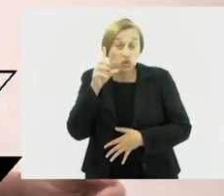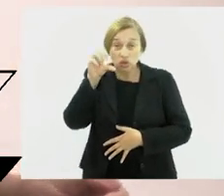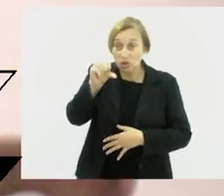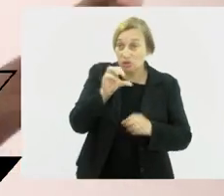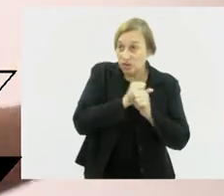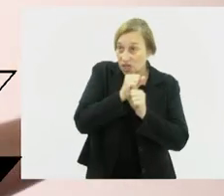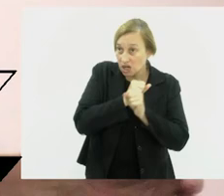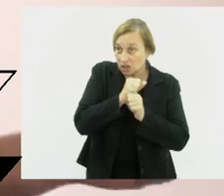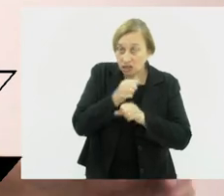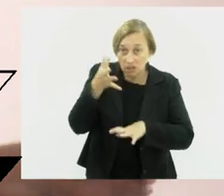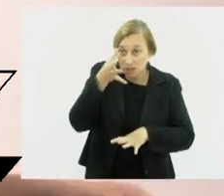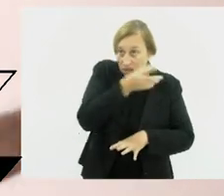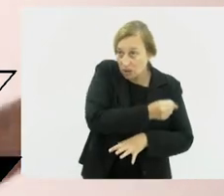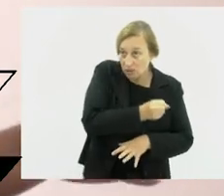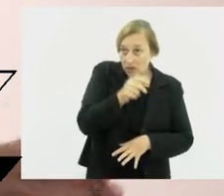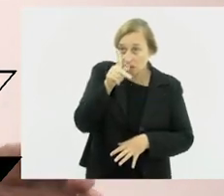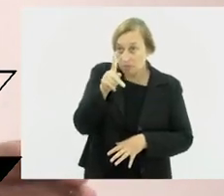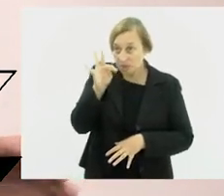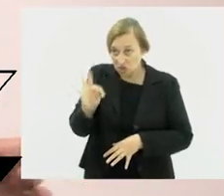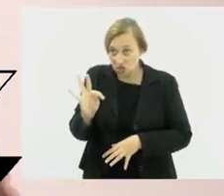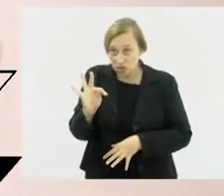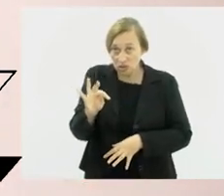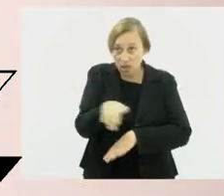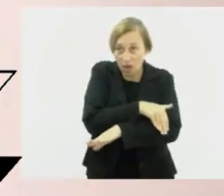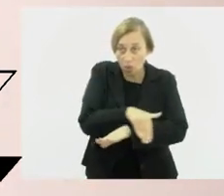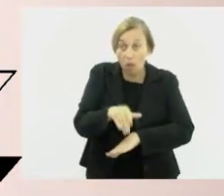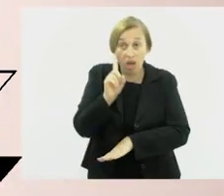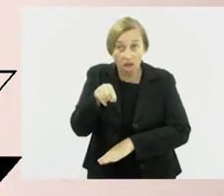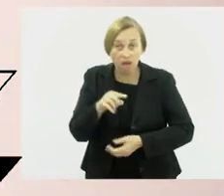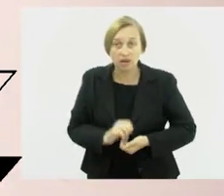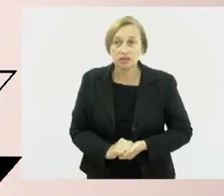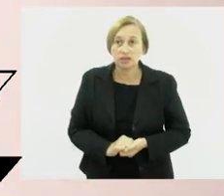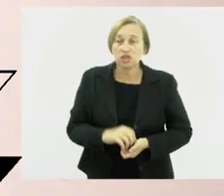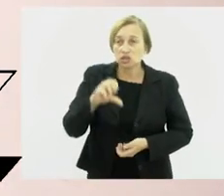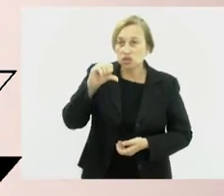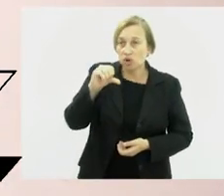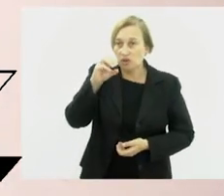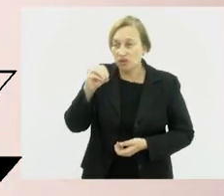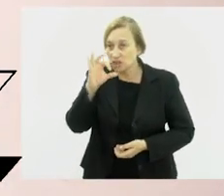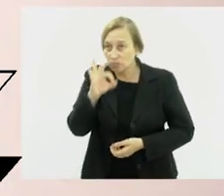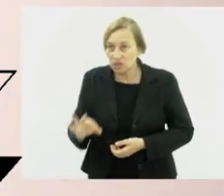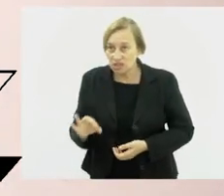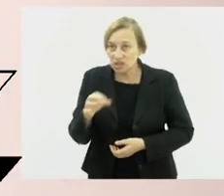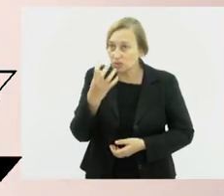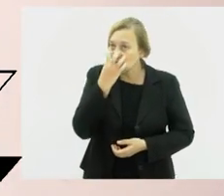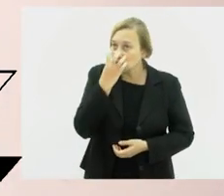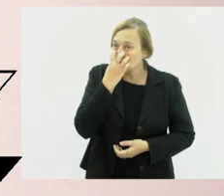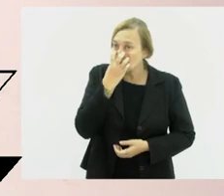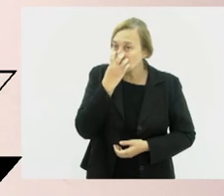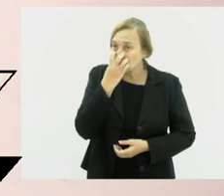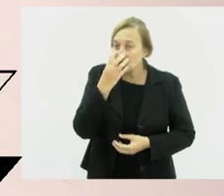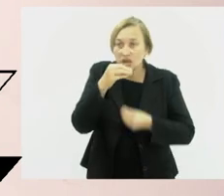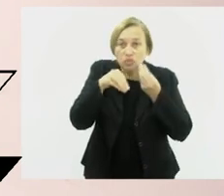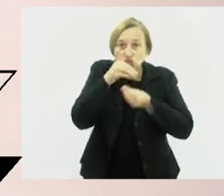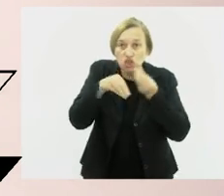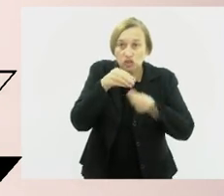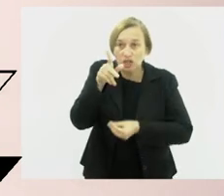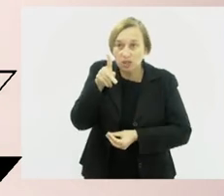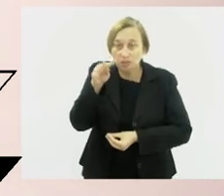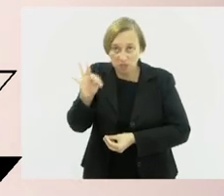9 anos, resgatando pitbull nas ruas, é 90% dos cães são mestiços de